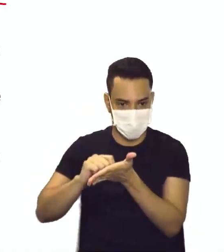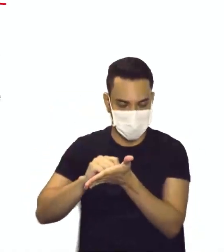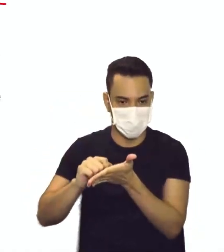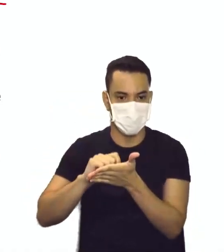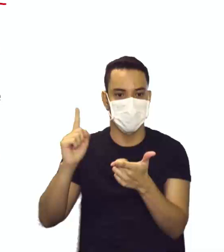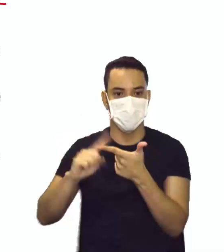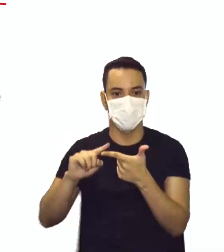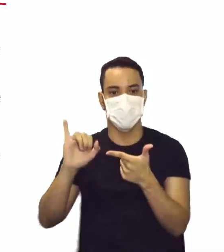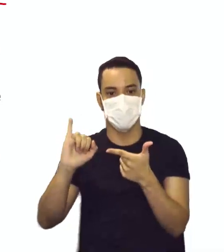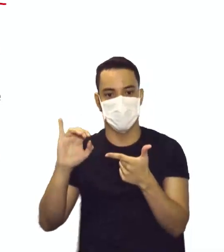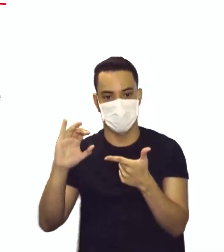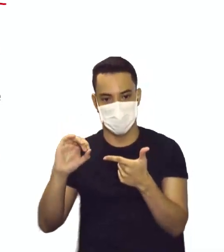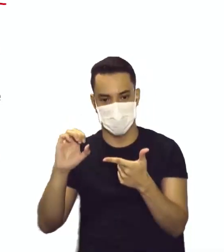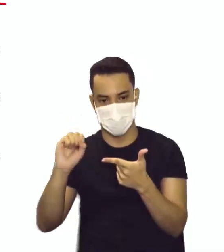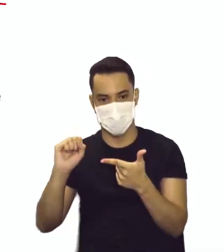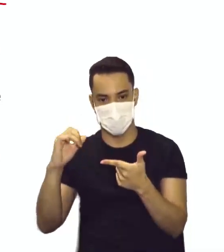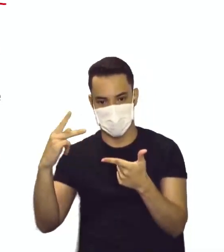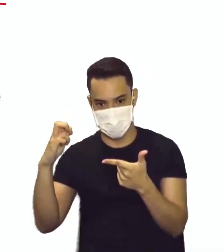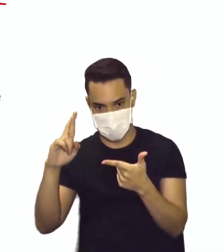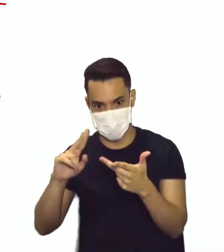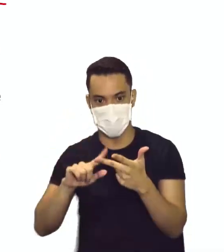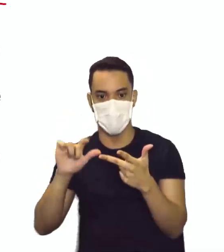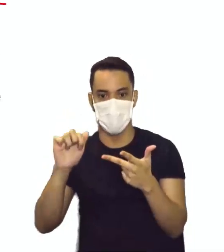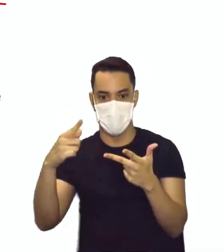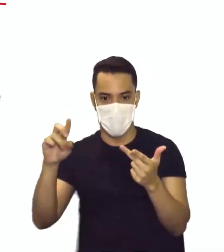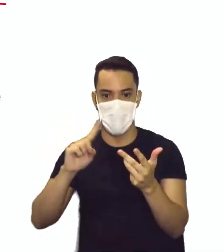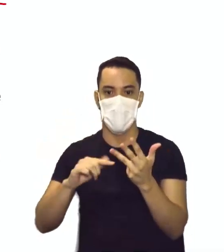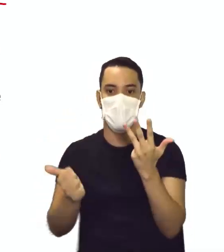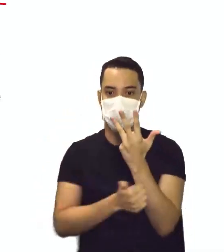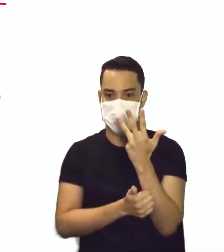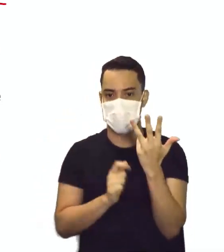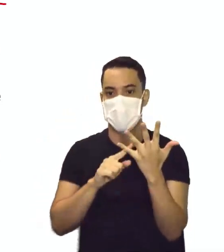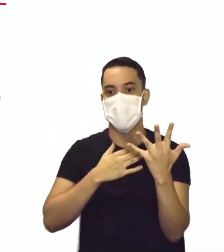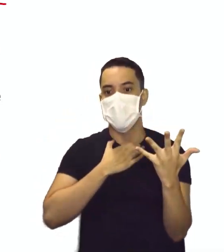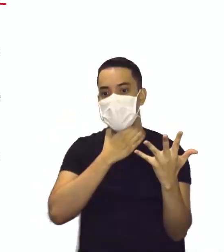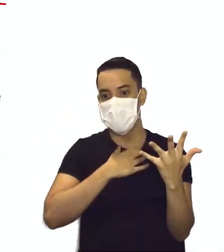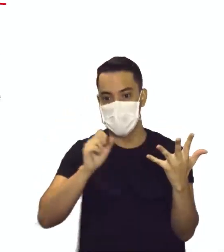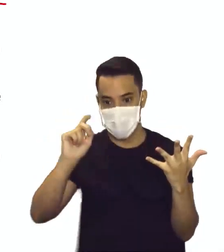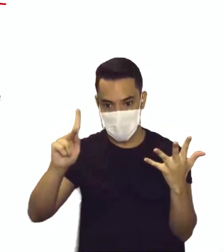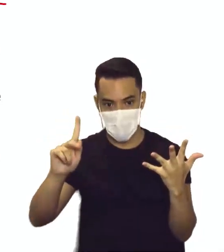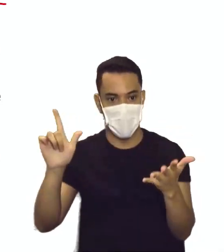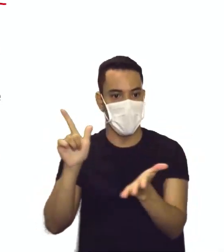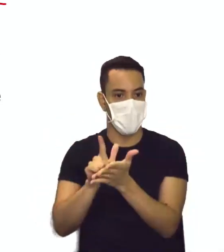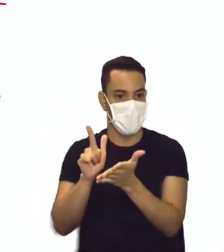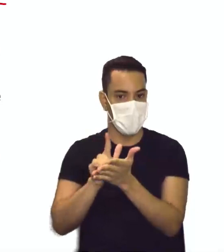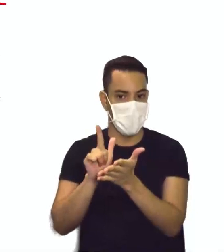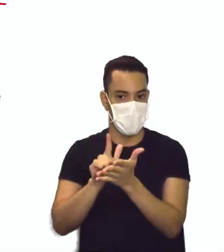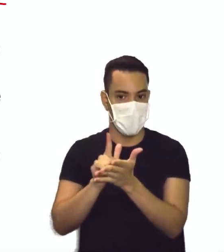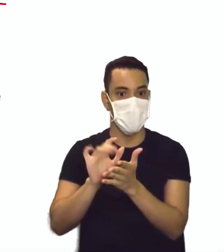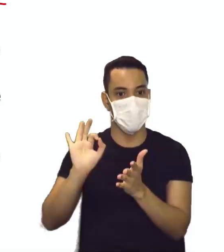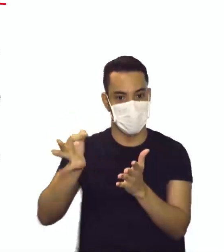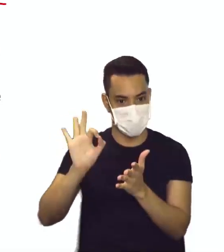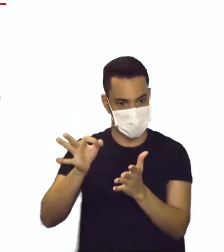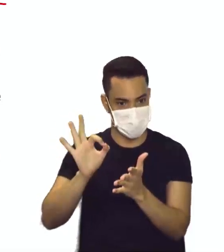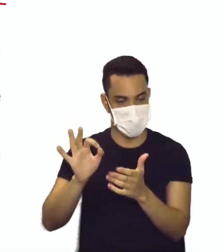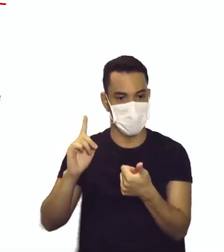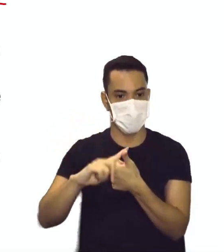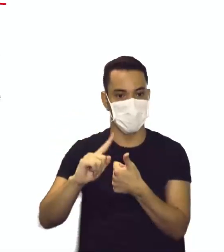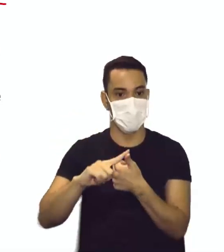Borracha, isopor, ok. Lã, madeira e plástico, ok. Papel, certinho,